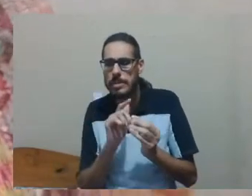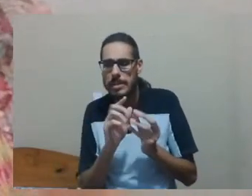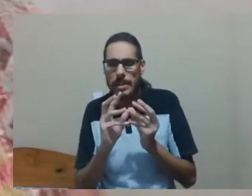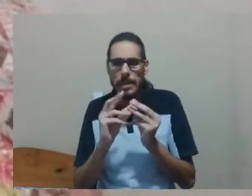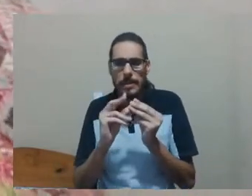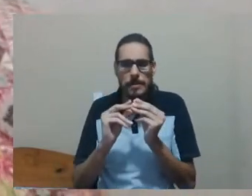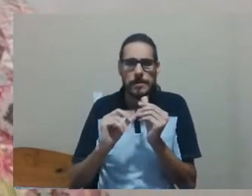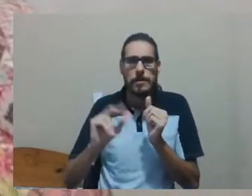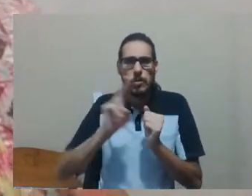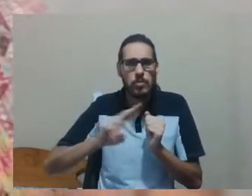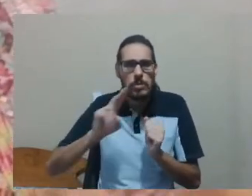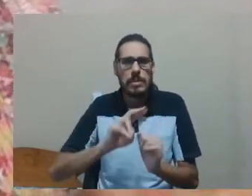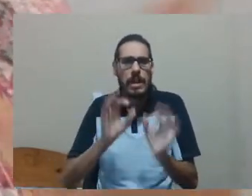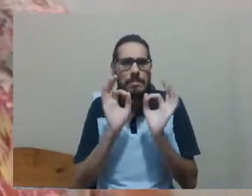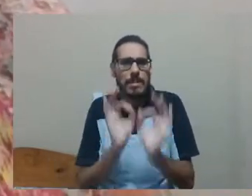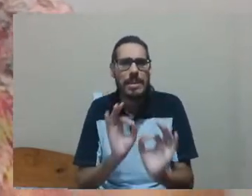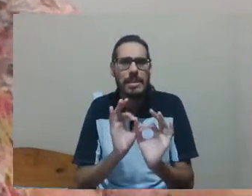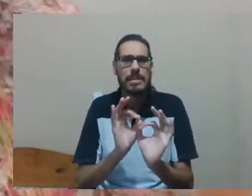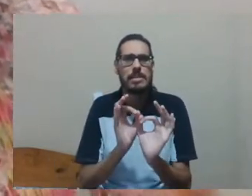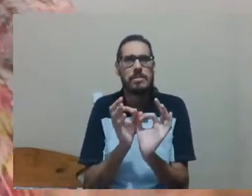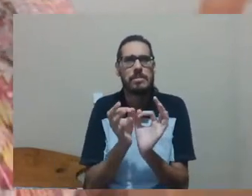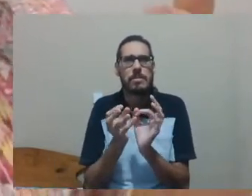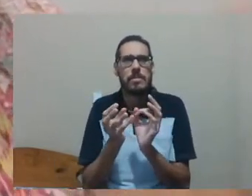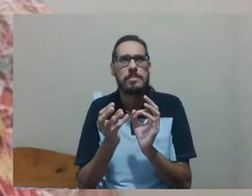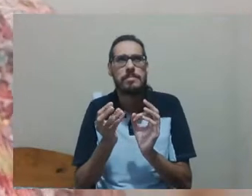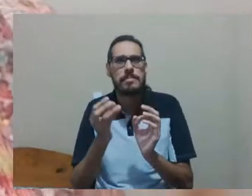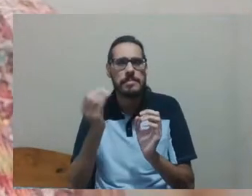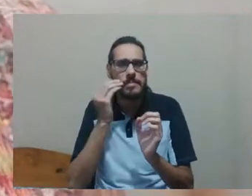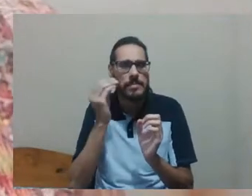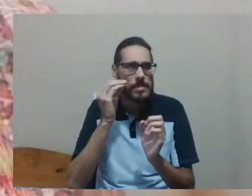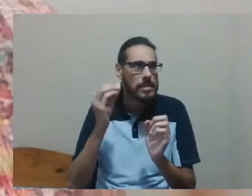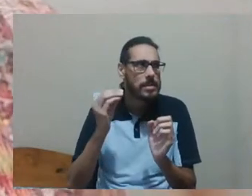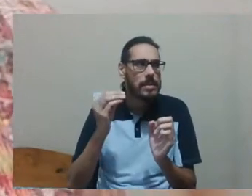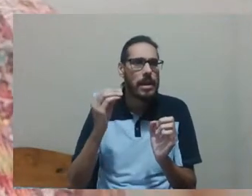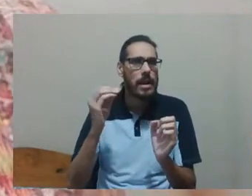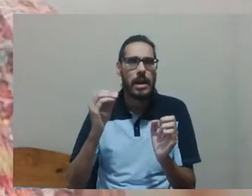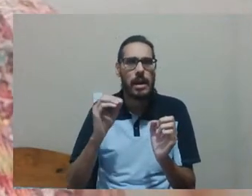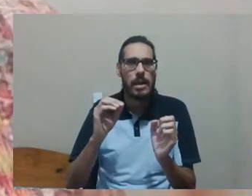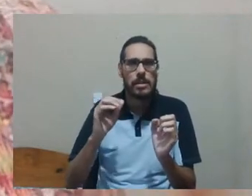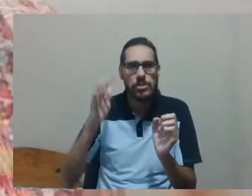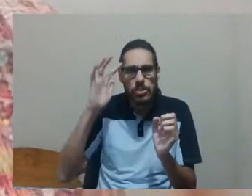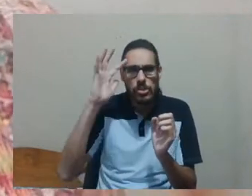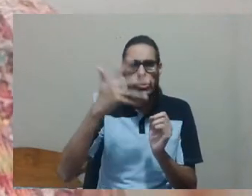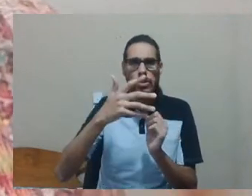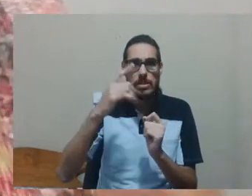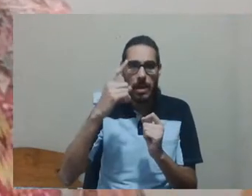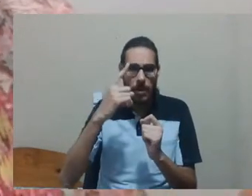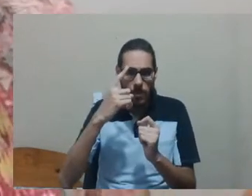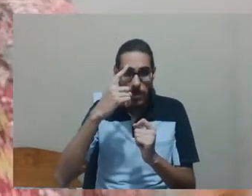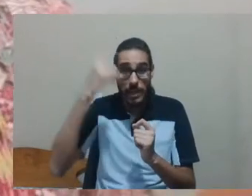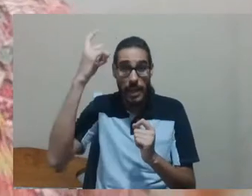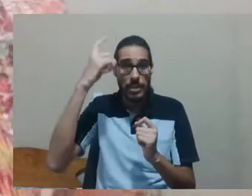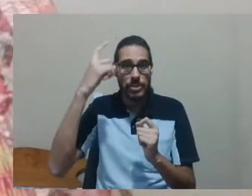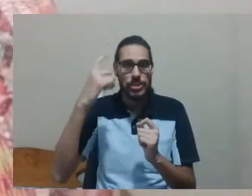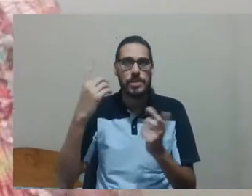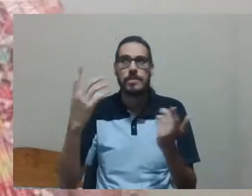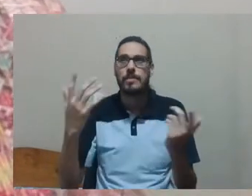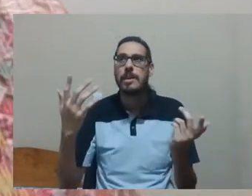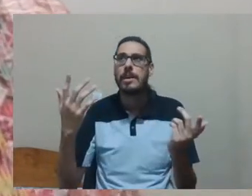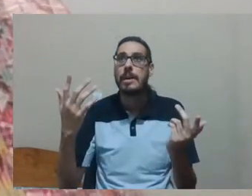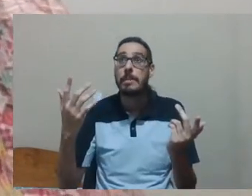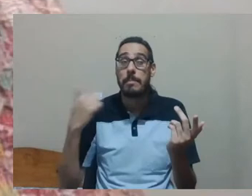podíamos realmente buscar soluções criativas para que